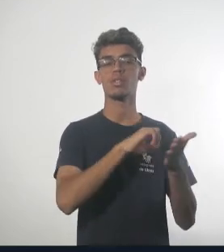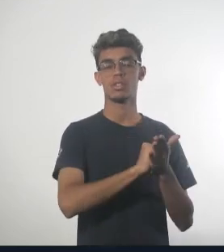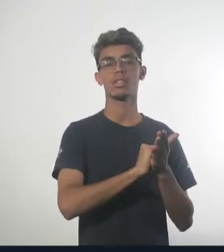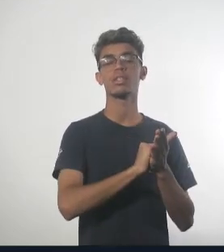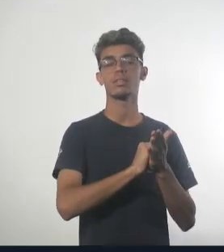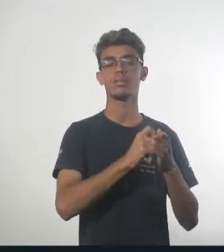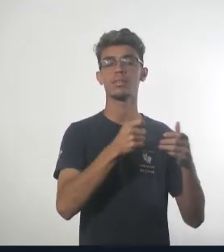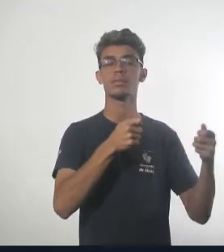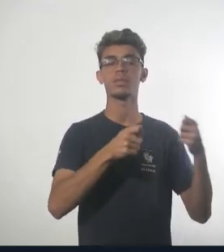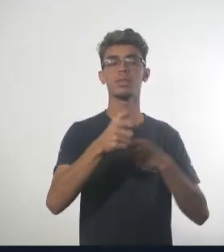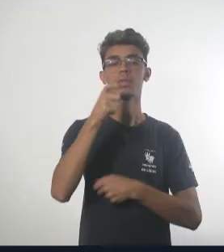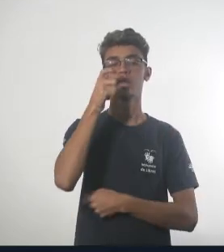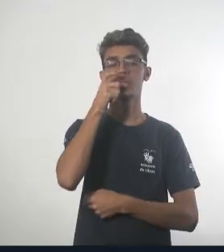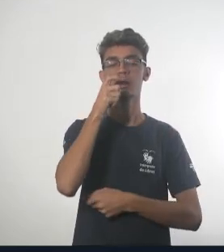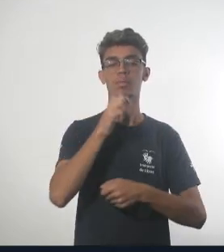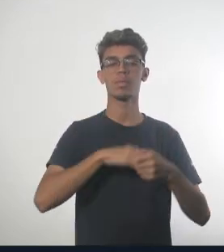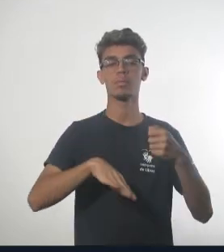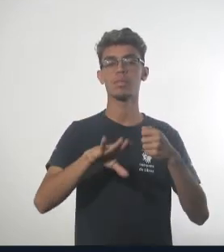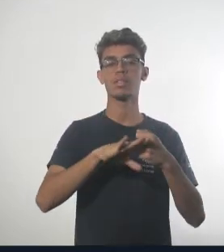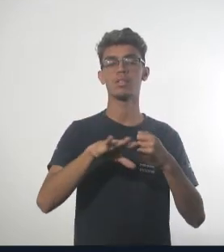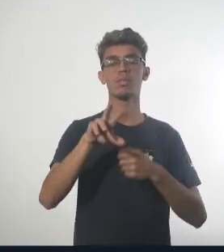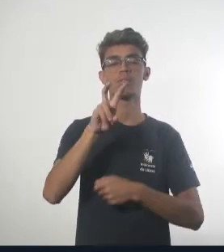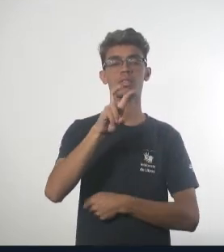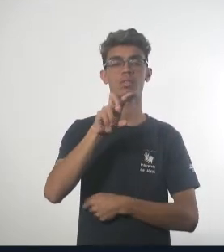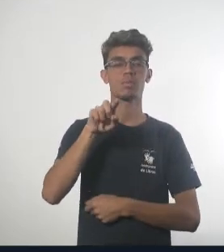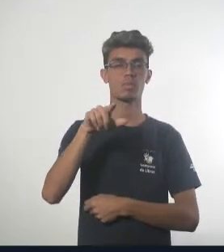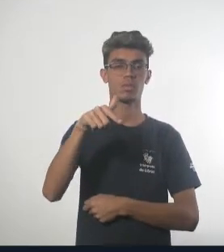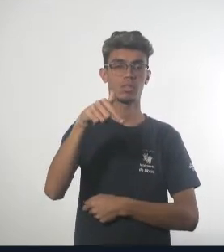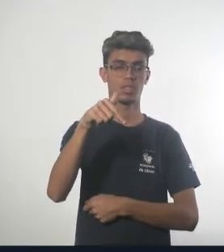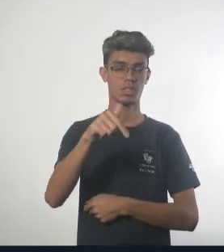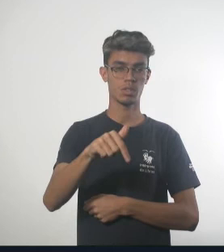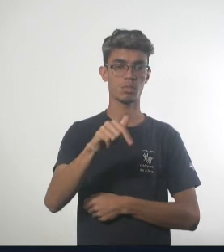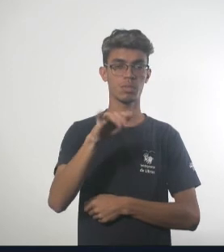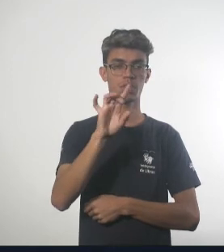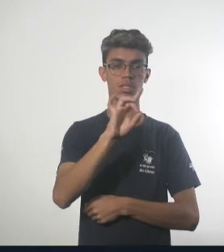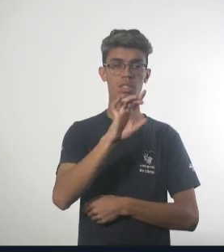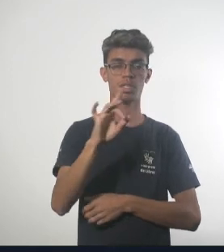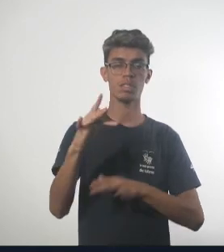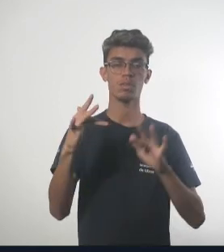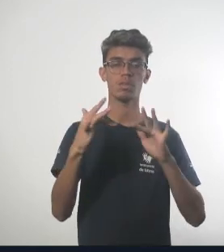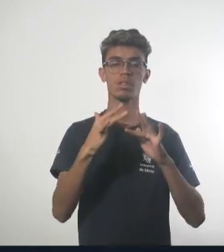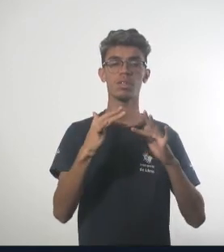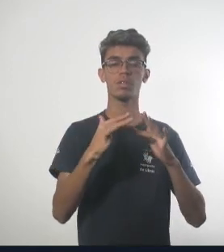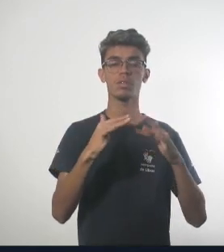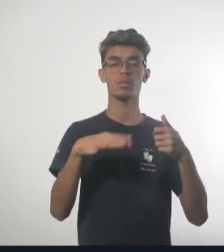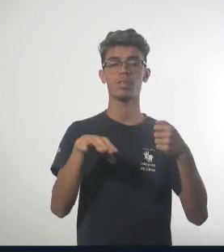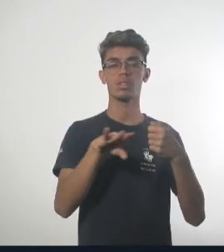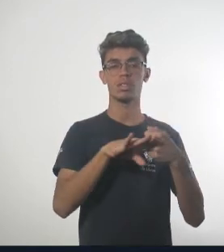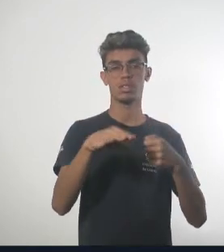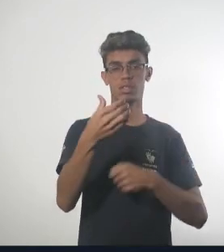A média de monitoramentos realizados foi de 5,7 por contato, com uma mediana de 6.